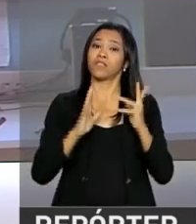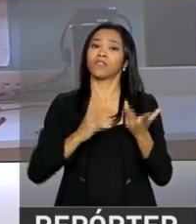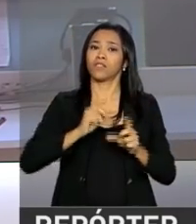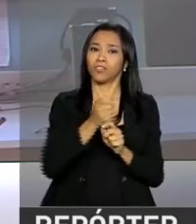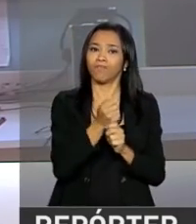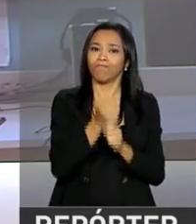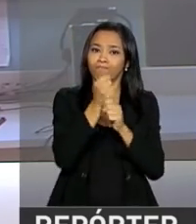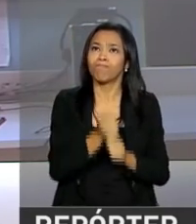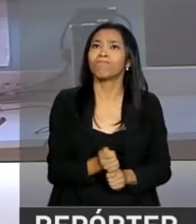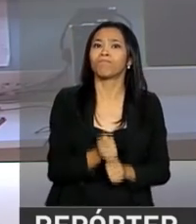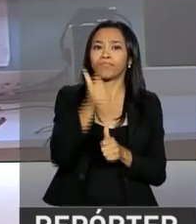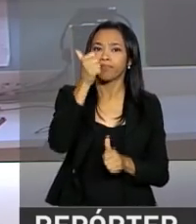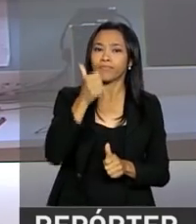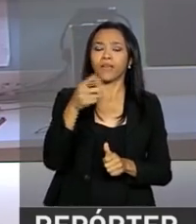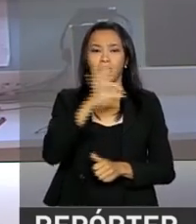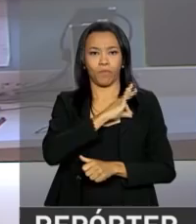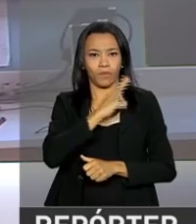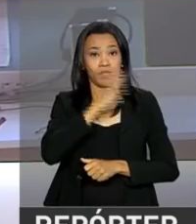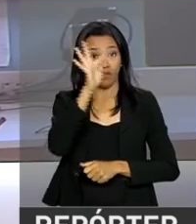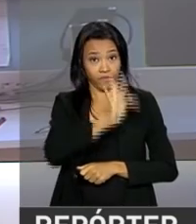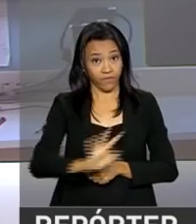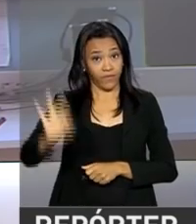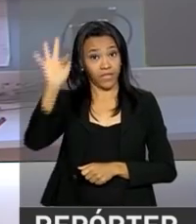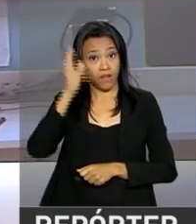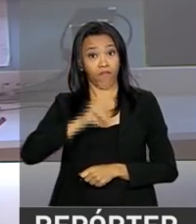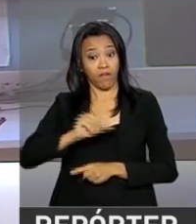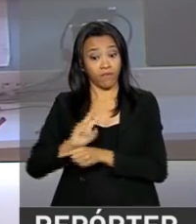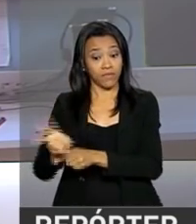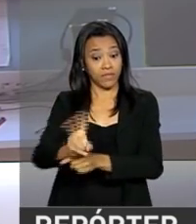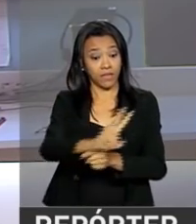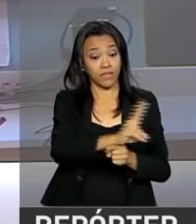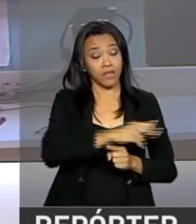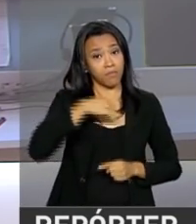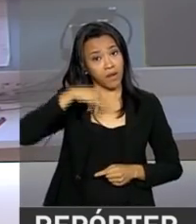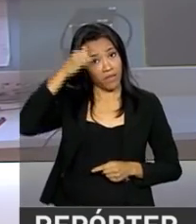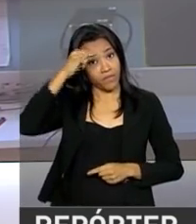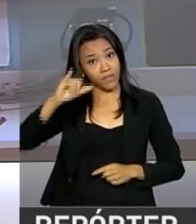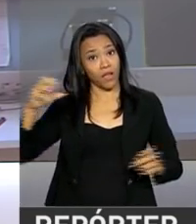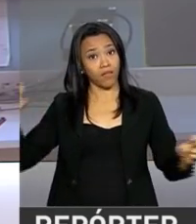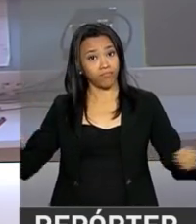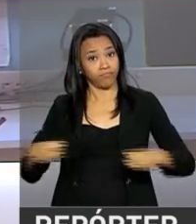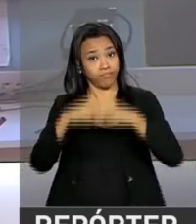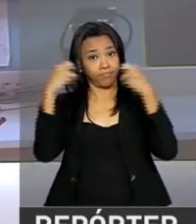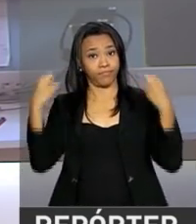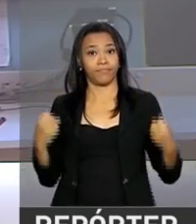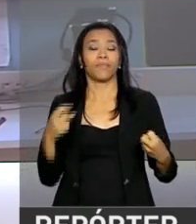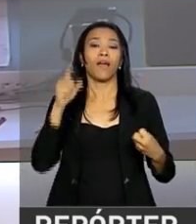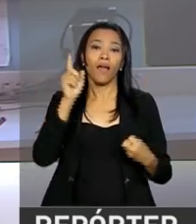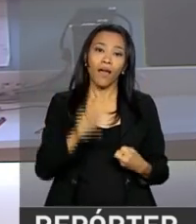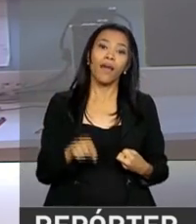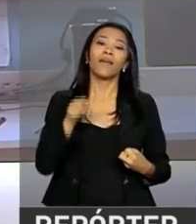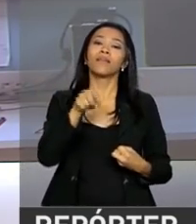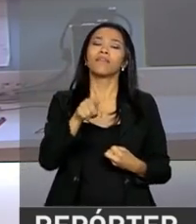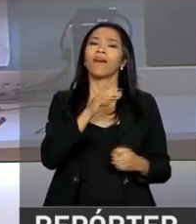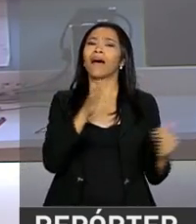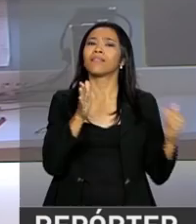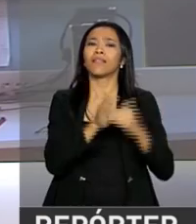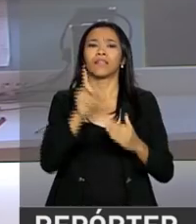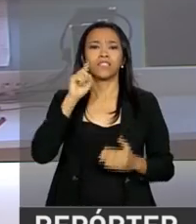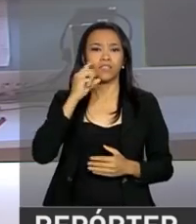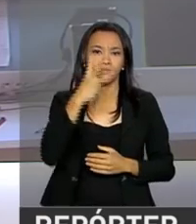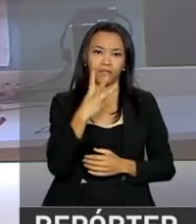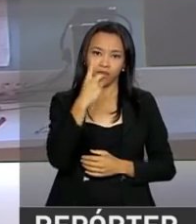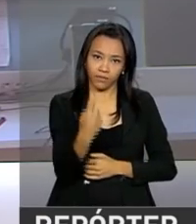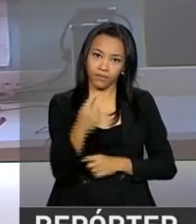rodoviária federal Vai intensificar a fiscalização para evitar acidentes a primeira fase da operação rodovida vai até 31 de